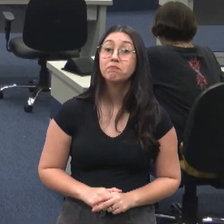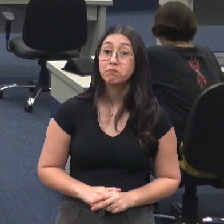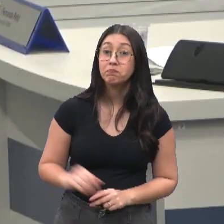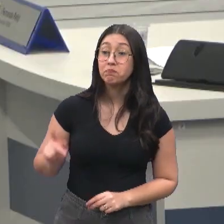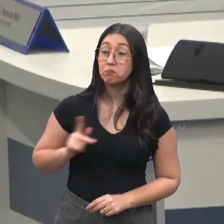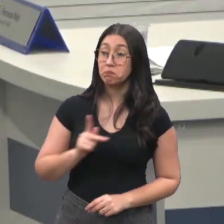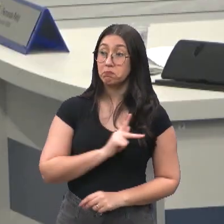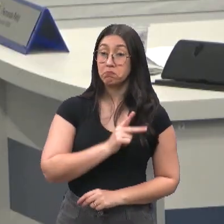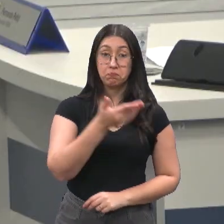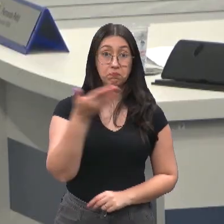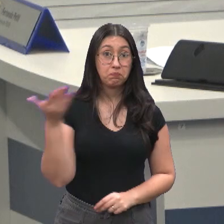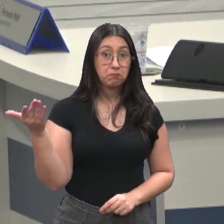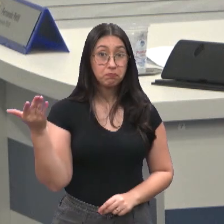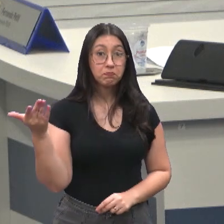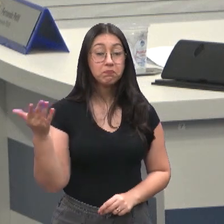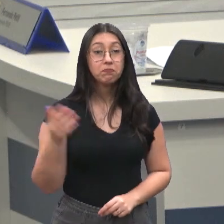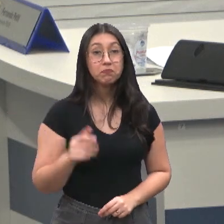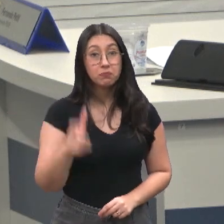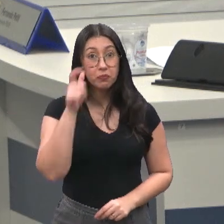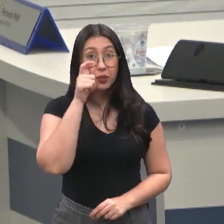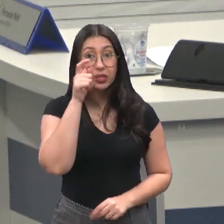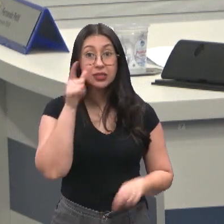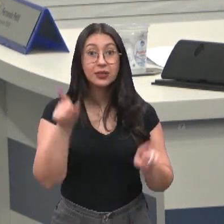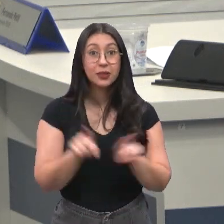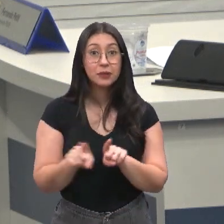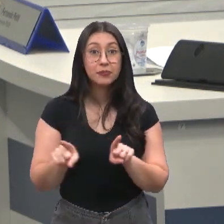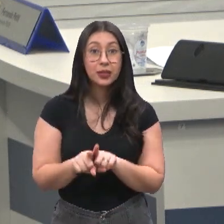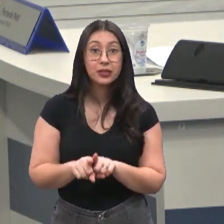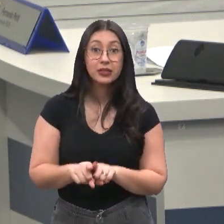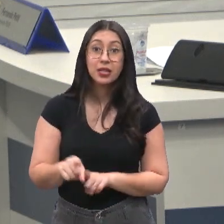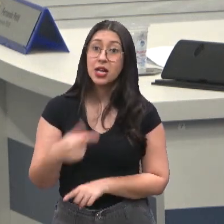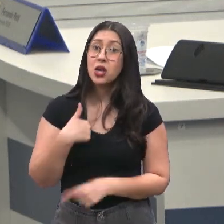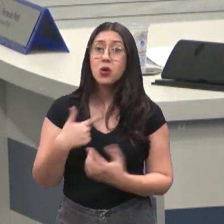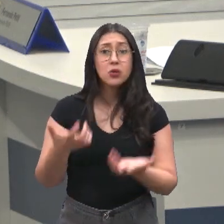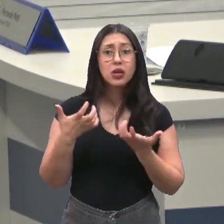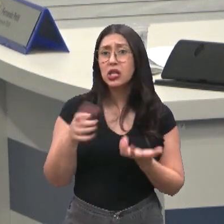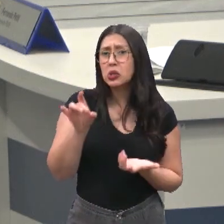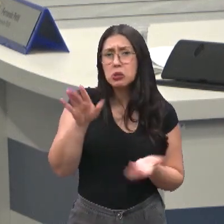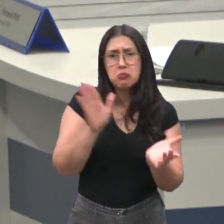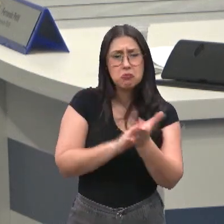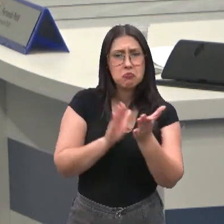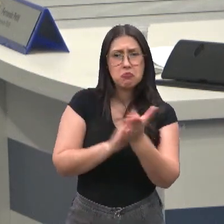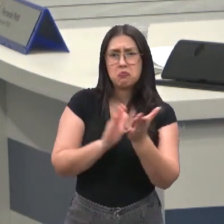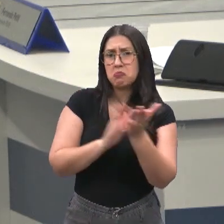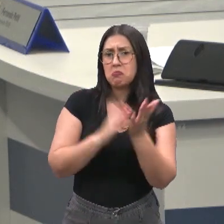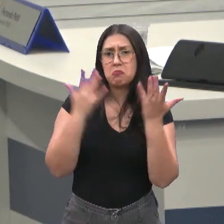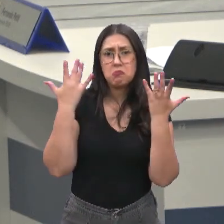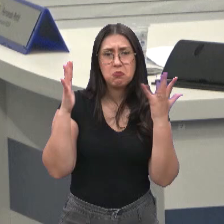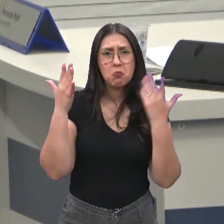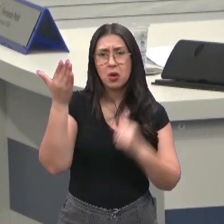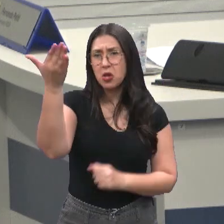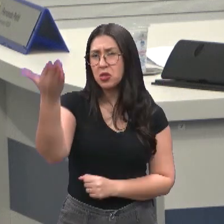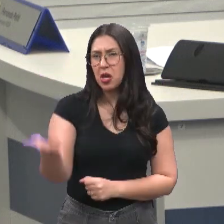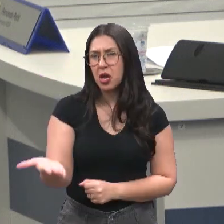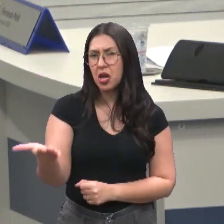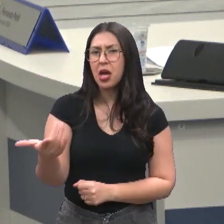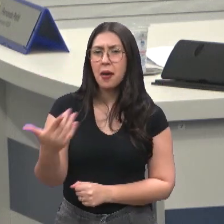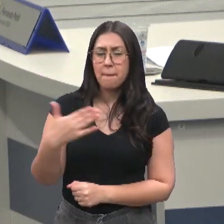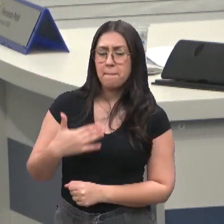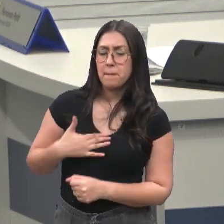Gilson, nobres vereadores, aqueles que nos assistem em casa, a minha fala, na verdade, é para parabenizar Vossa Excelência. Eu, que vim de uma